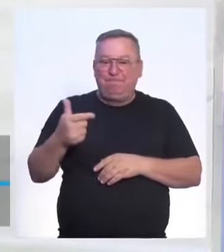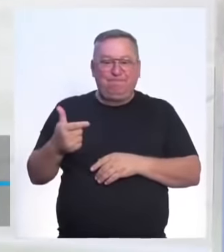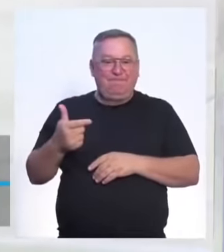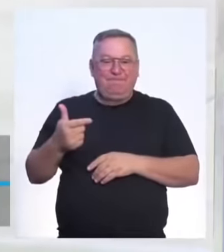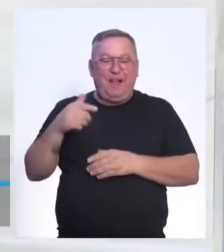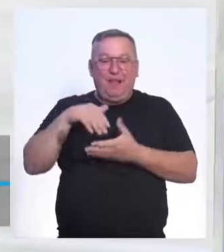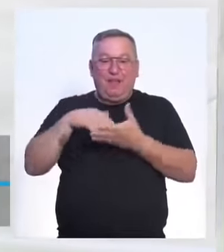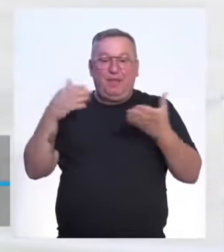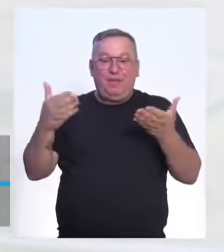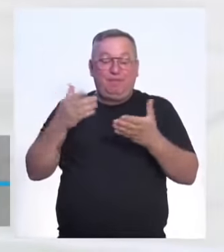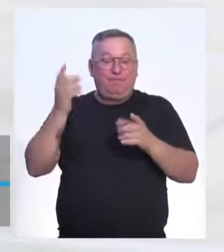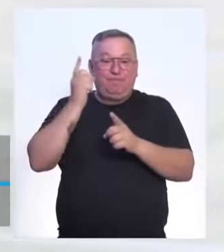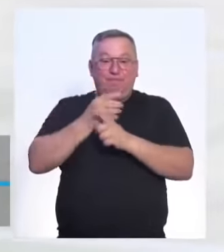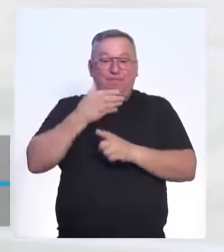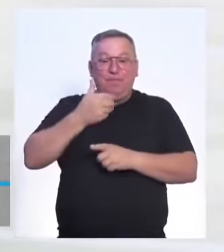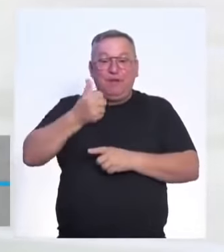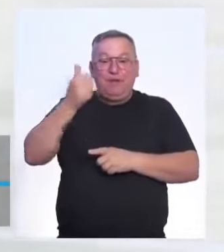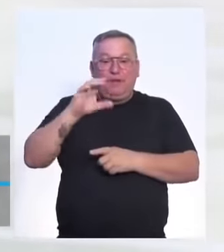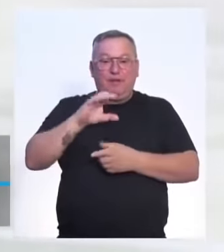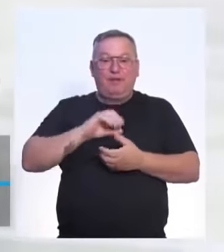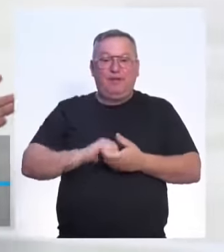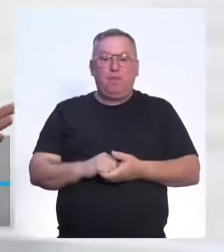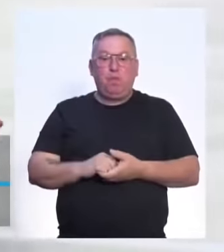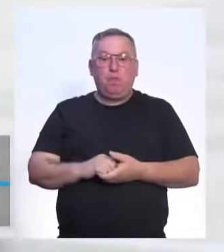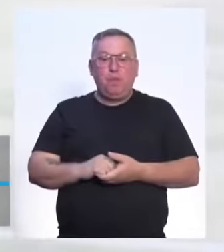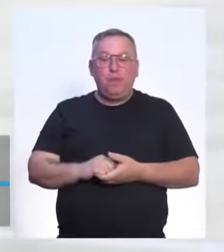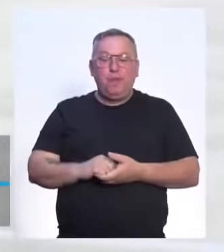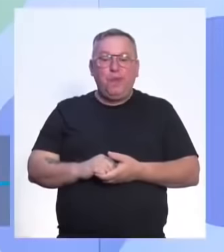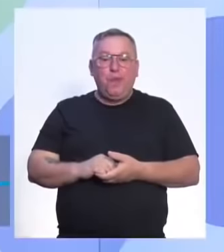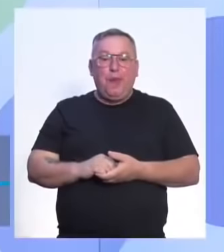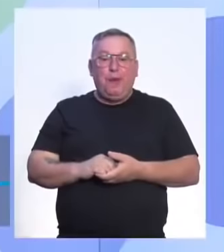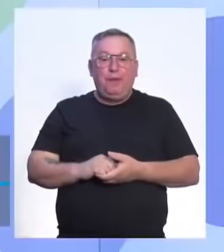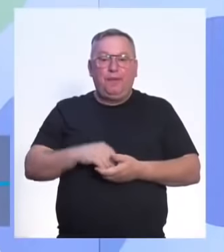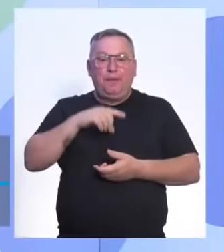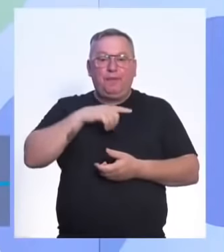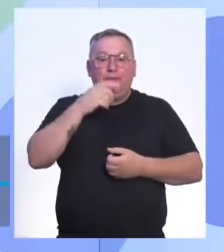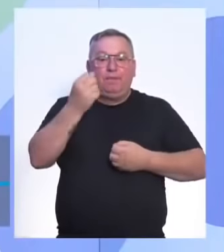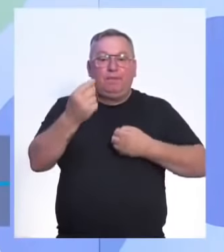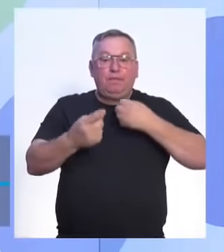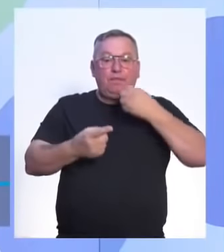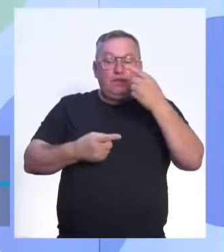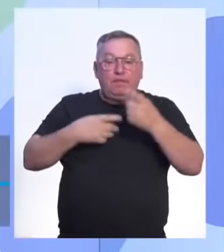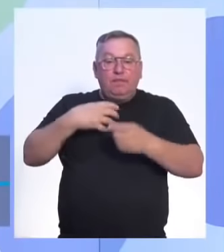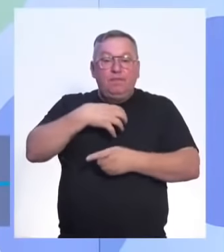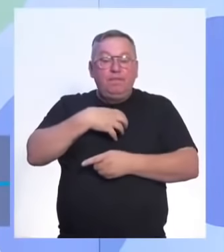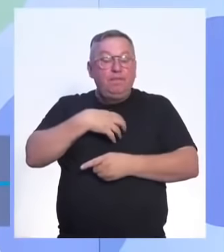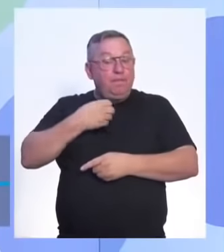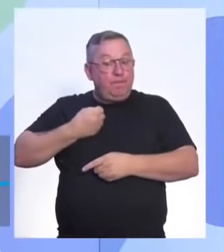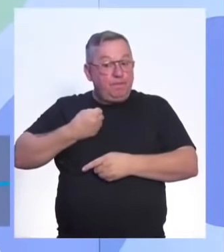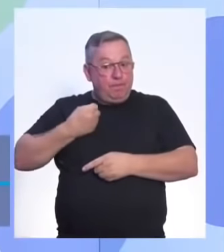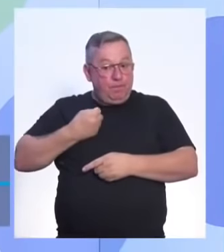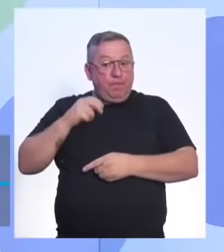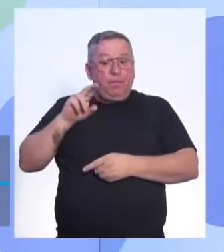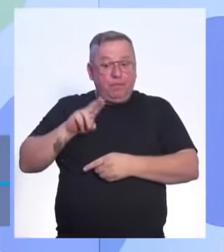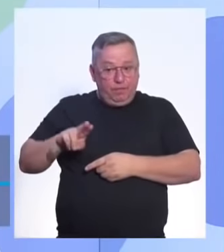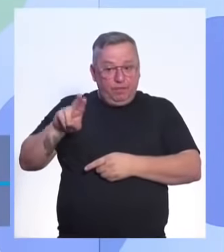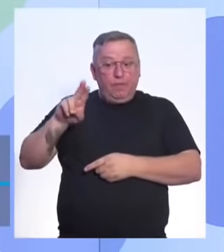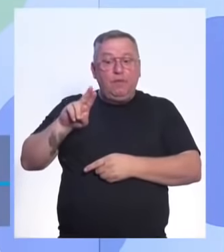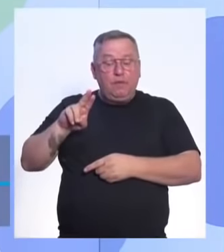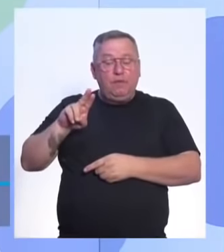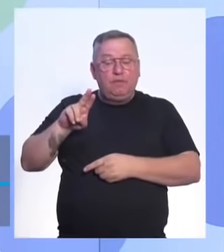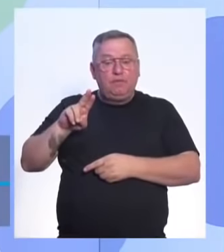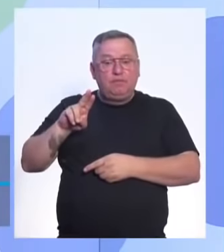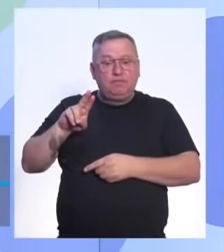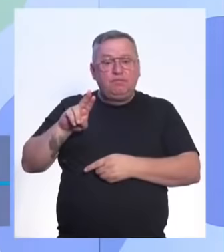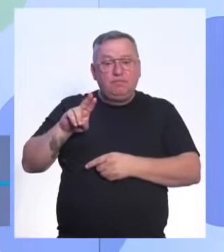Até hoje não achamos coisa melhor que ele, né, Jonas? Ah, tem alguns sistemas de numeração que são até úteis, sim,